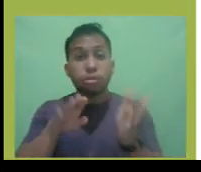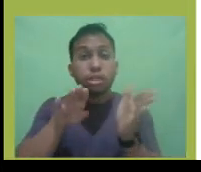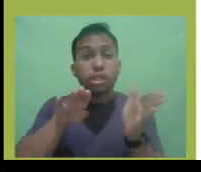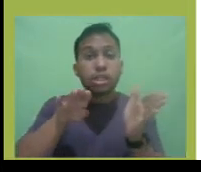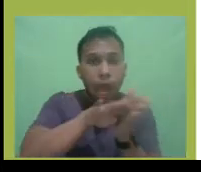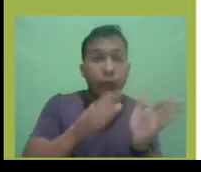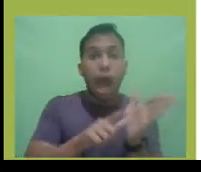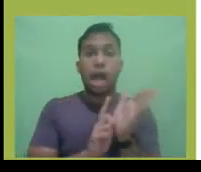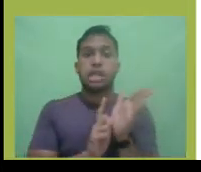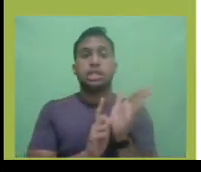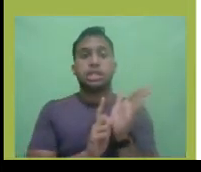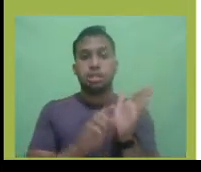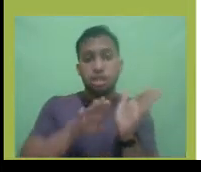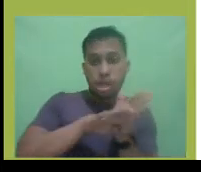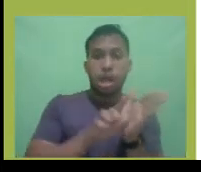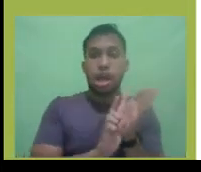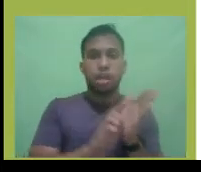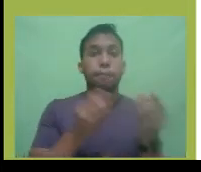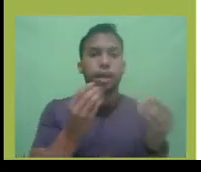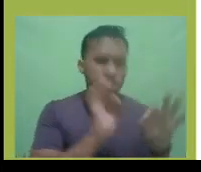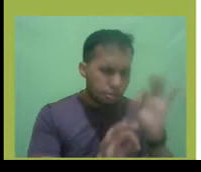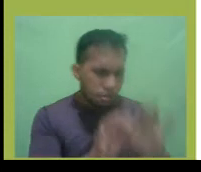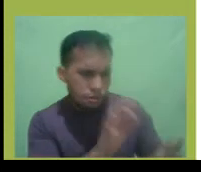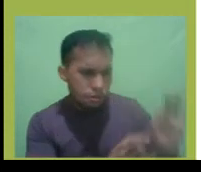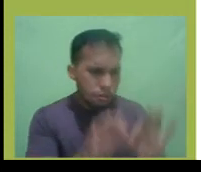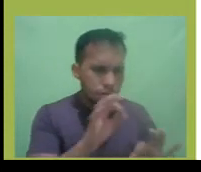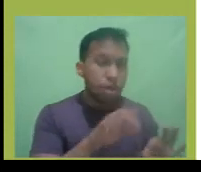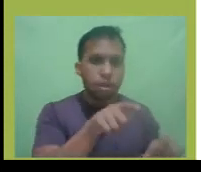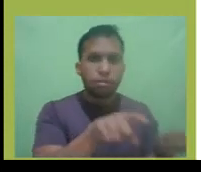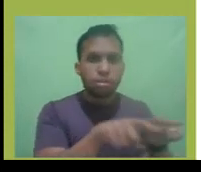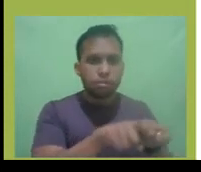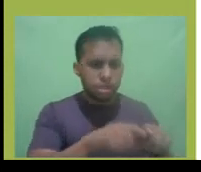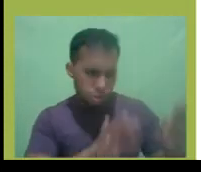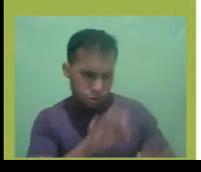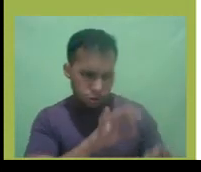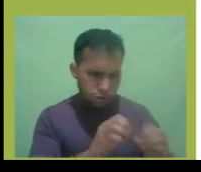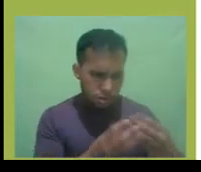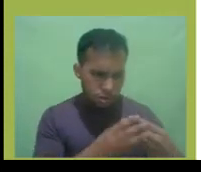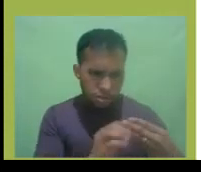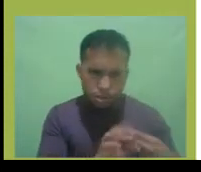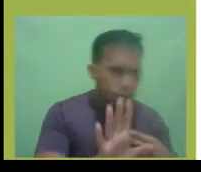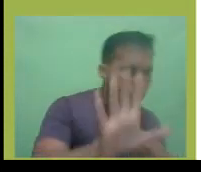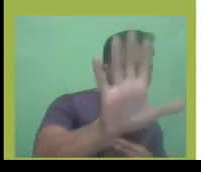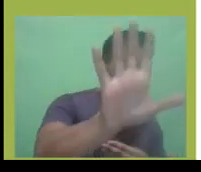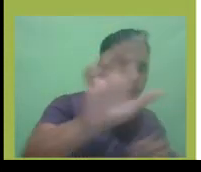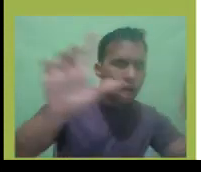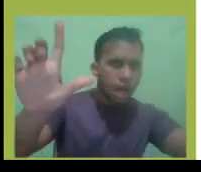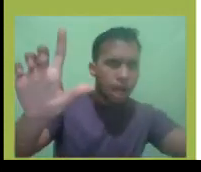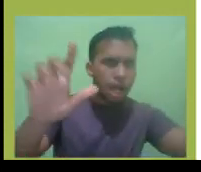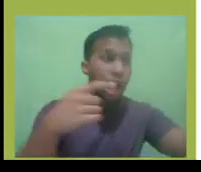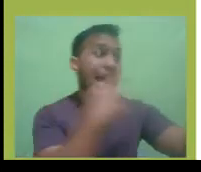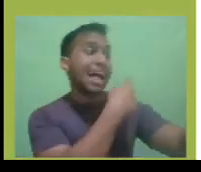os seus slides antes. Vá até o fundo da sala e verifique se as pessoas conseguem enxergar com nitidez o que